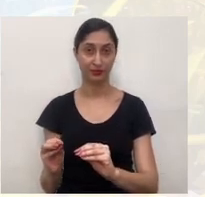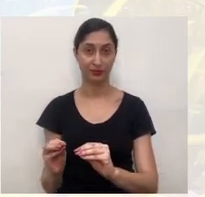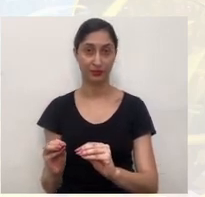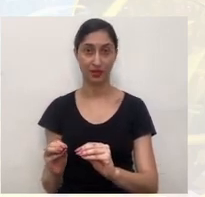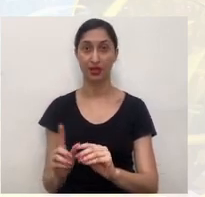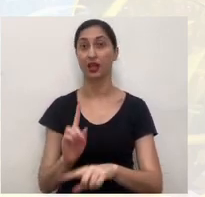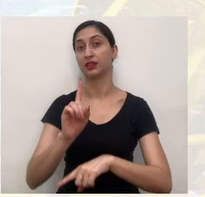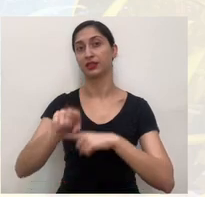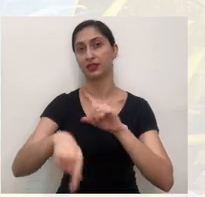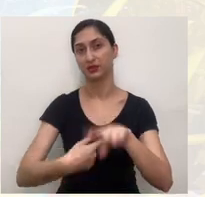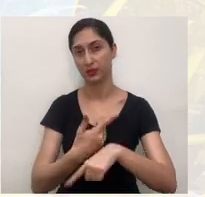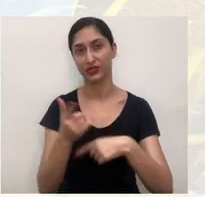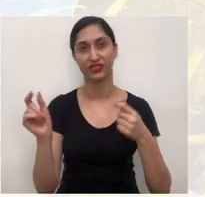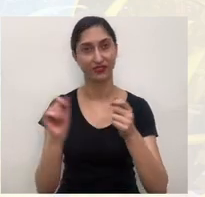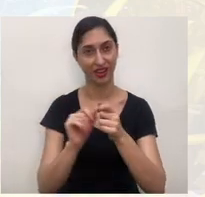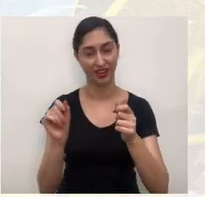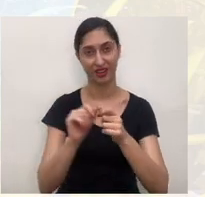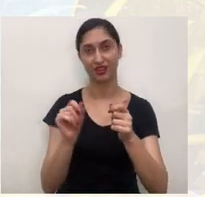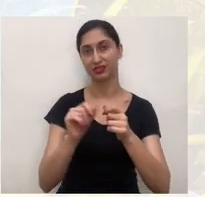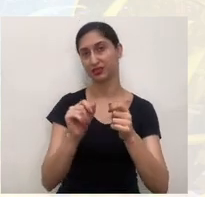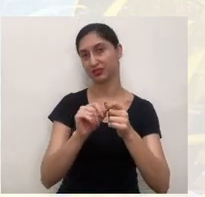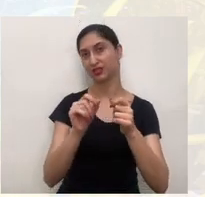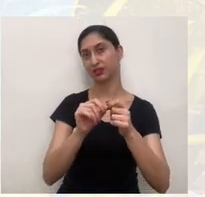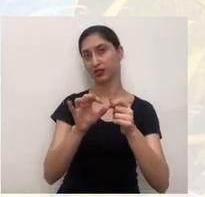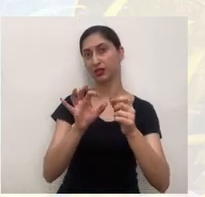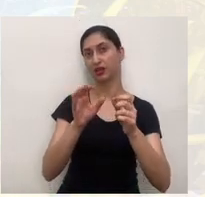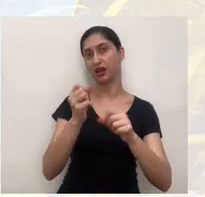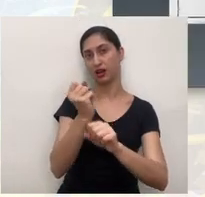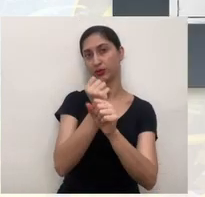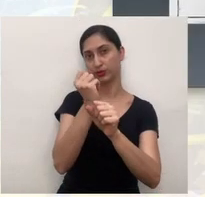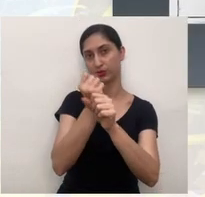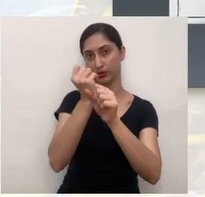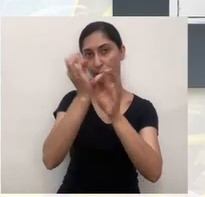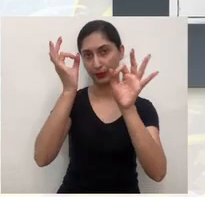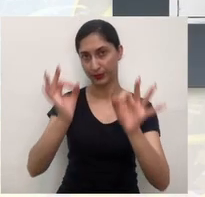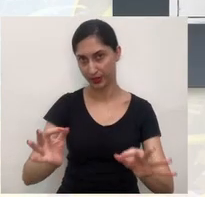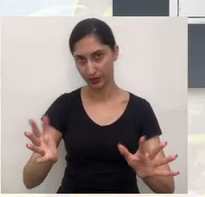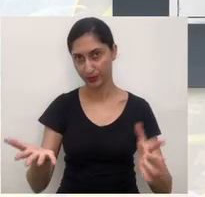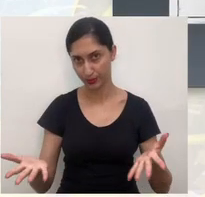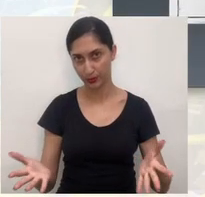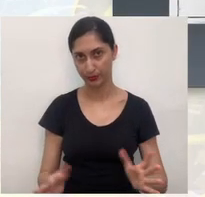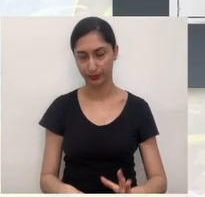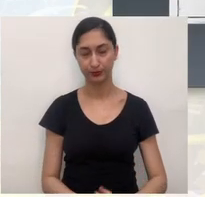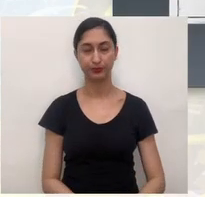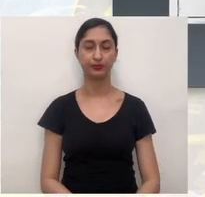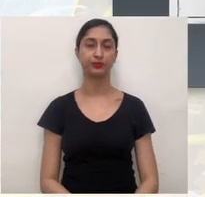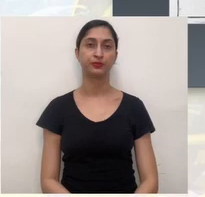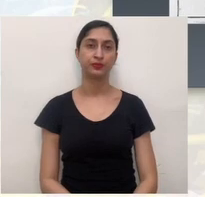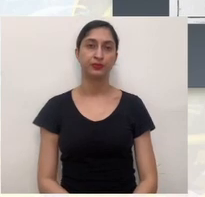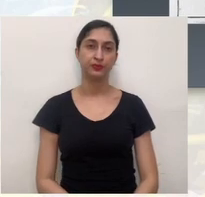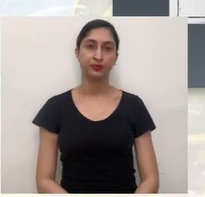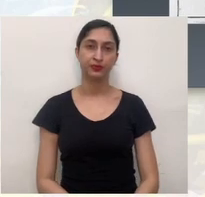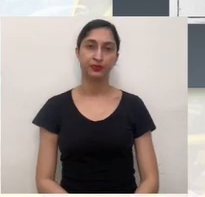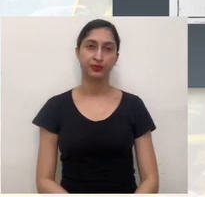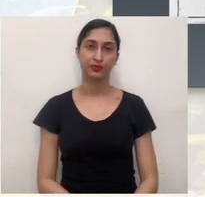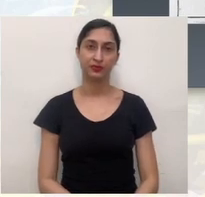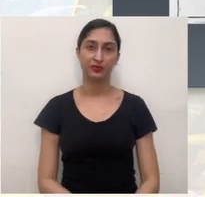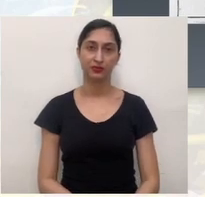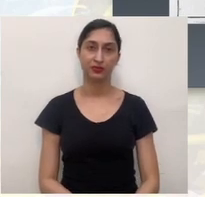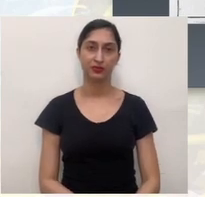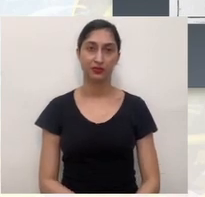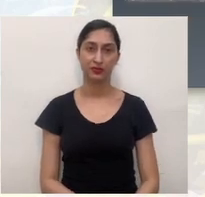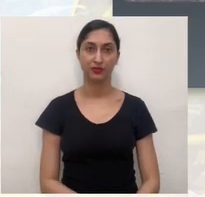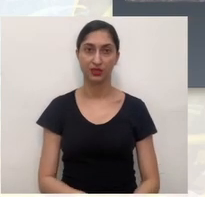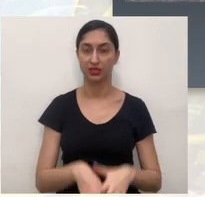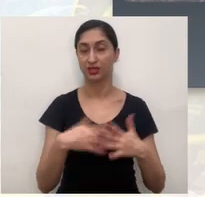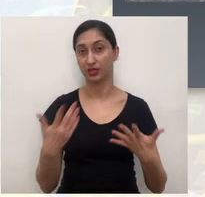a execução da obra, que é um nível de detalhamento mesmo que a gente chama. Bom, então, vimos esse tipo de geometria que vai